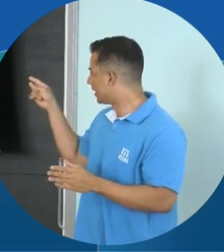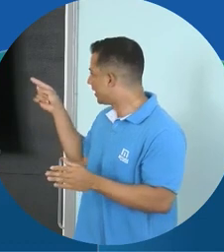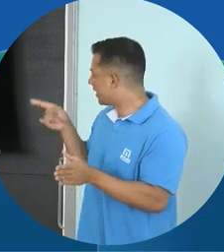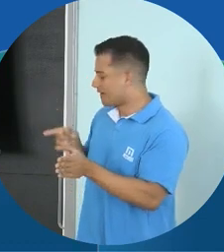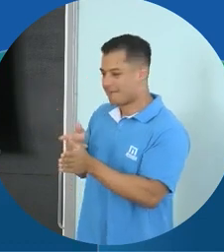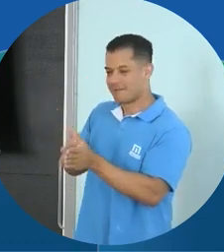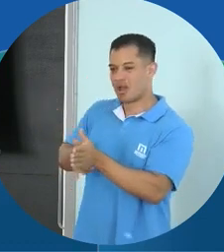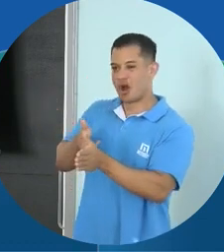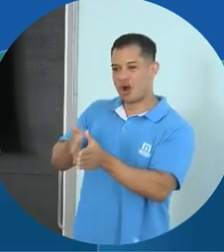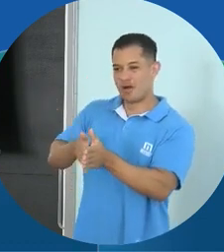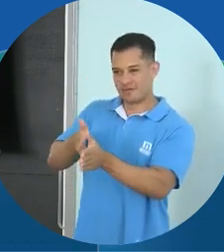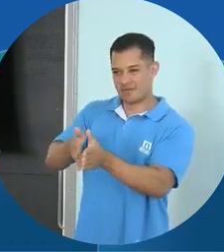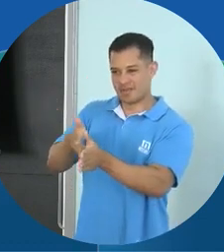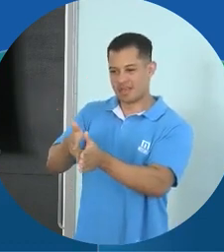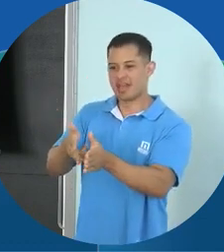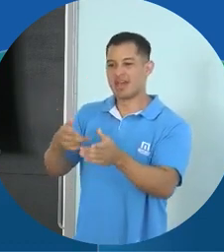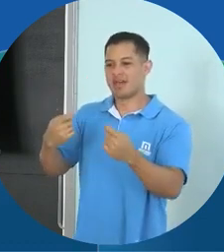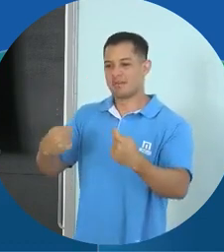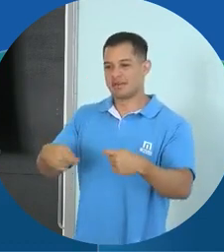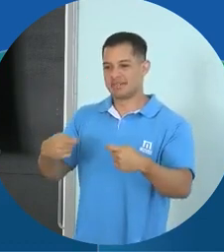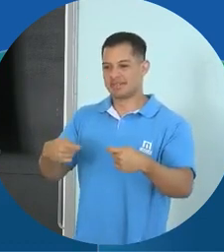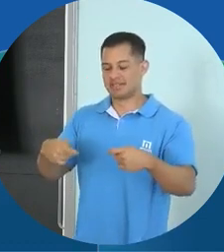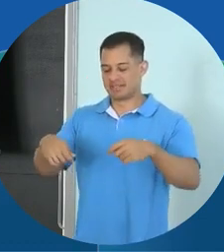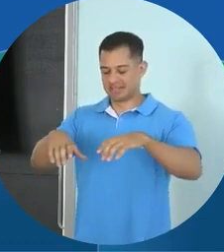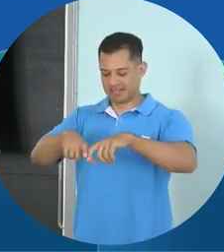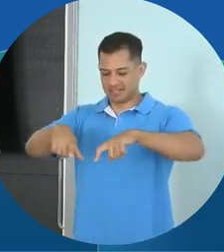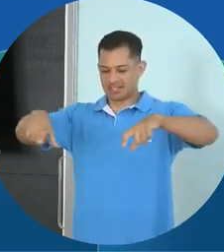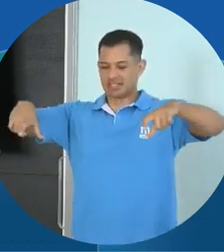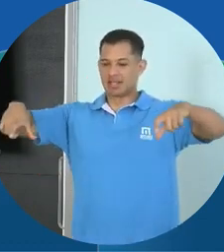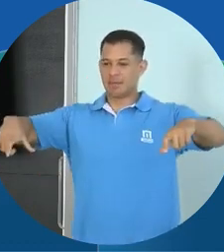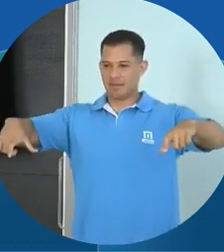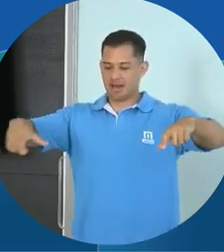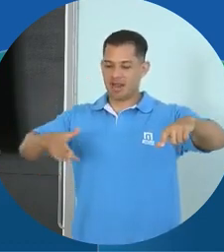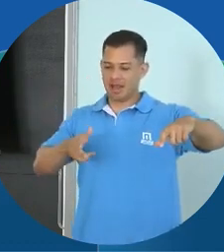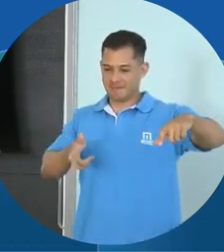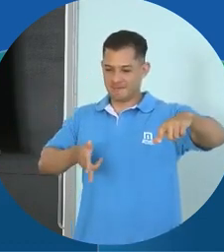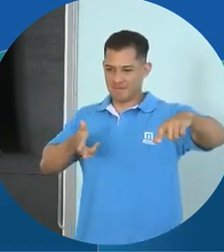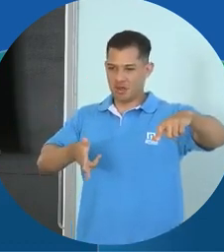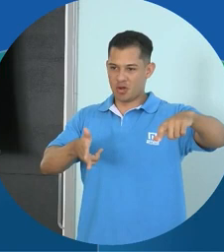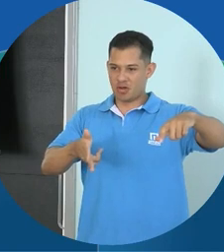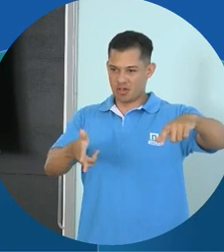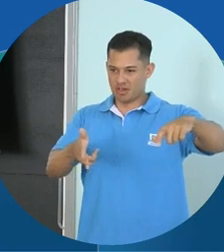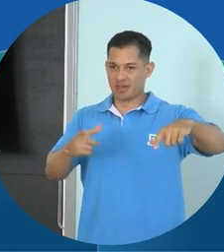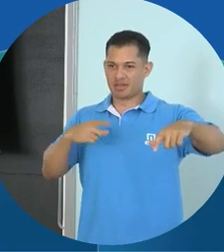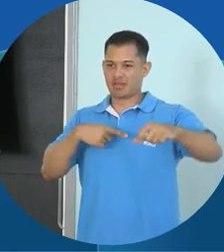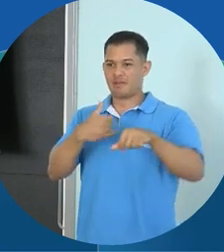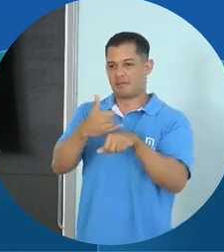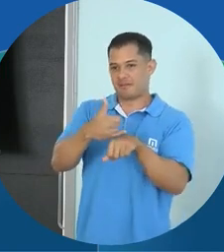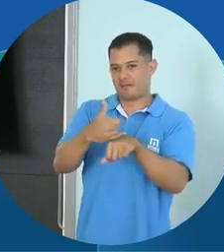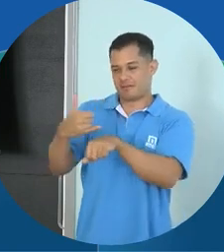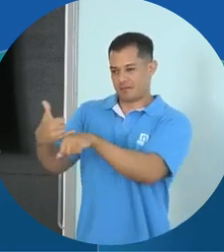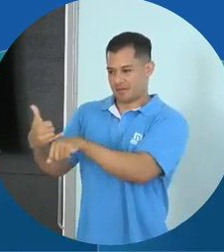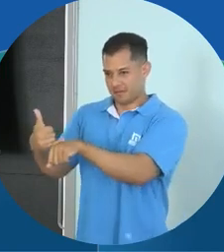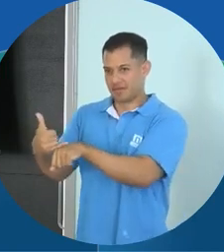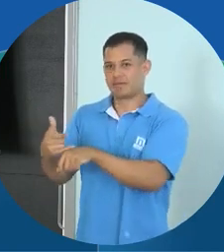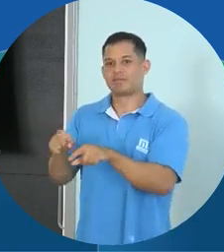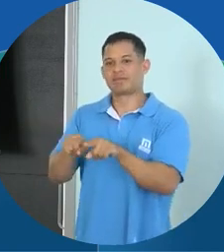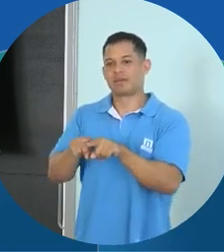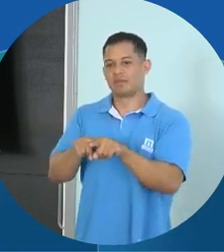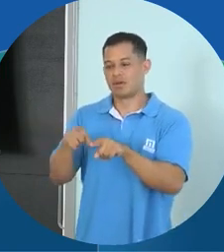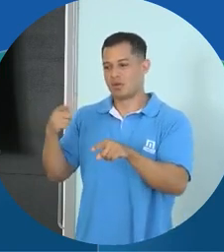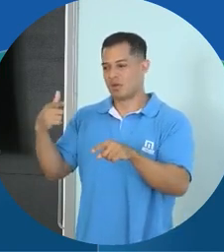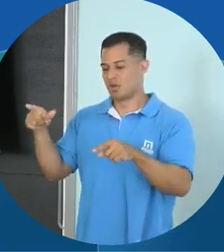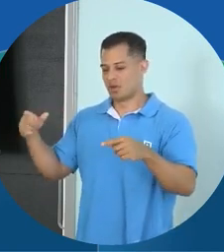cujo gabarito obrigou a ter um vão maior, então aqui é uma treliça metálica, e a outra região de